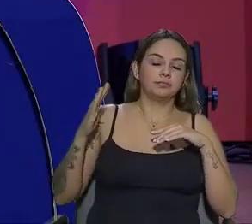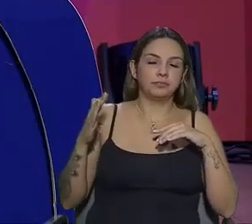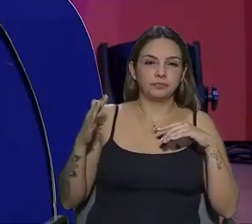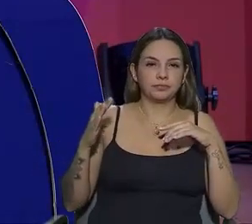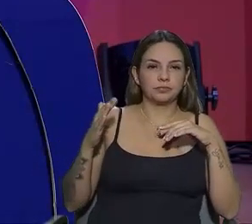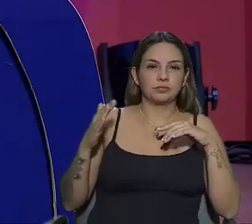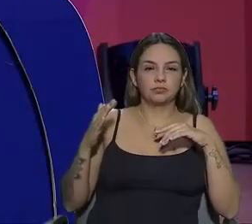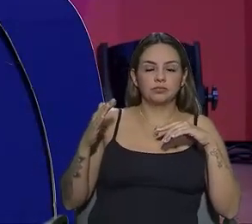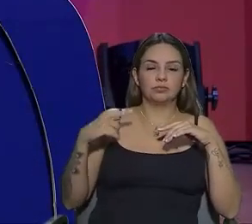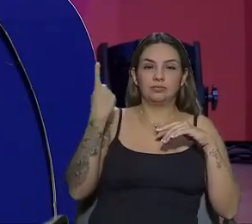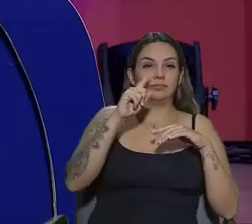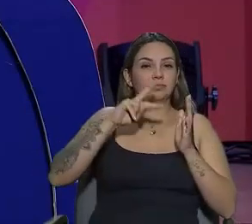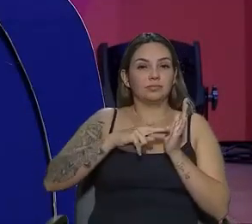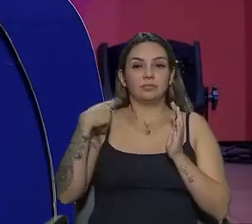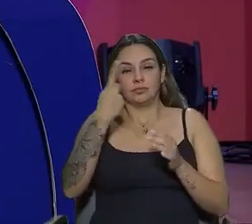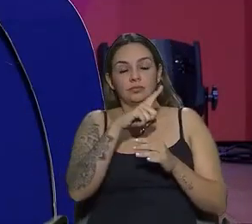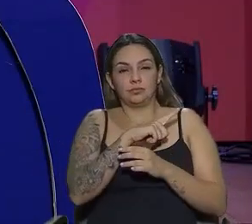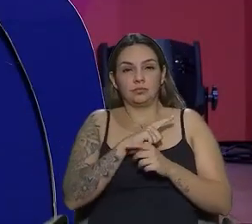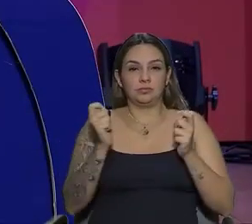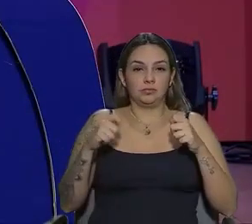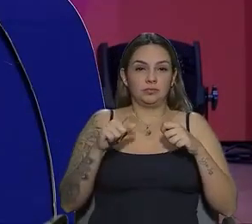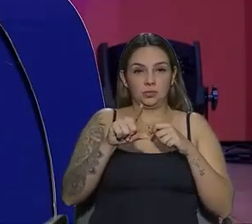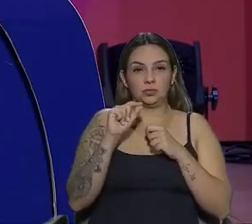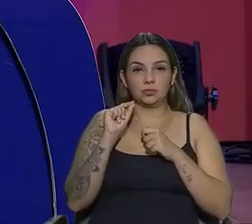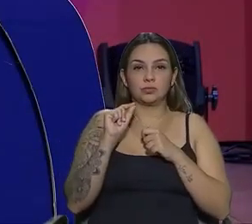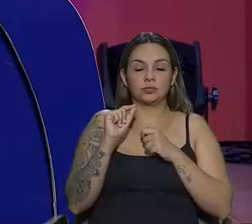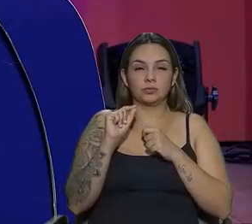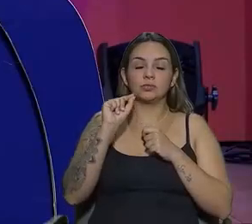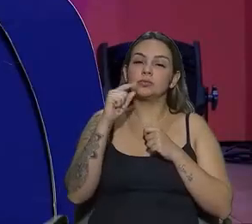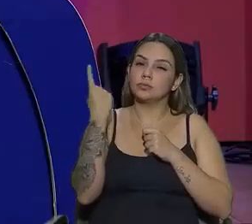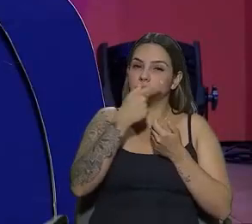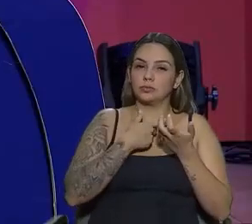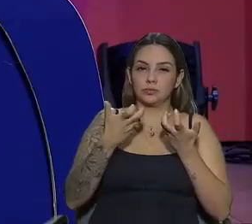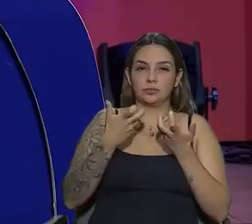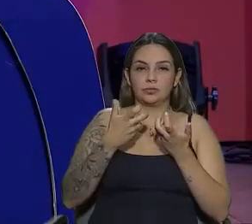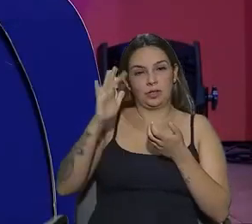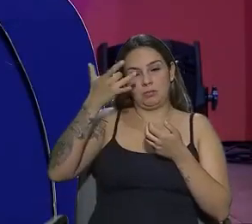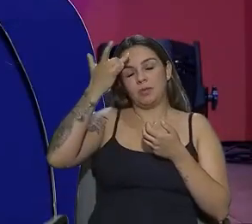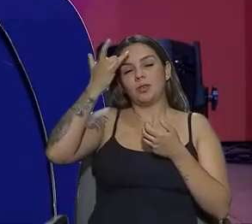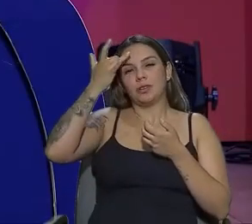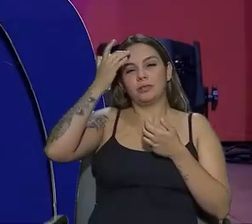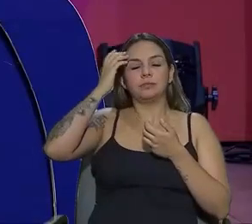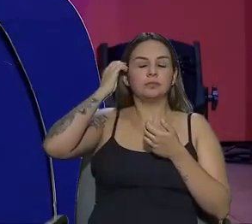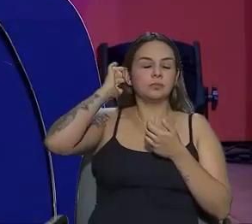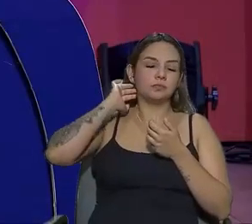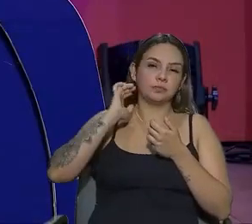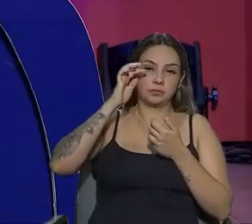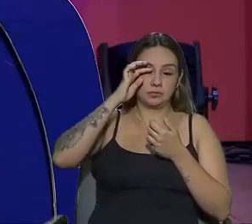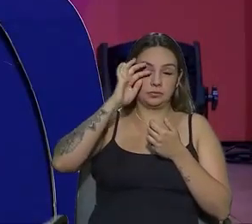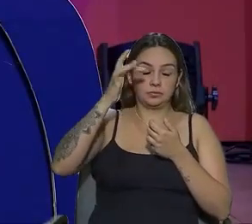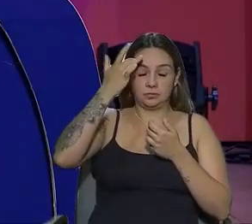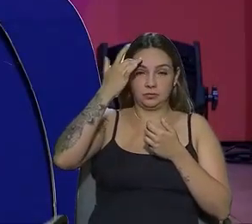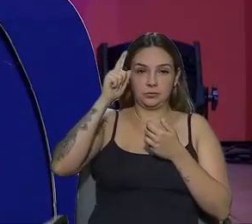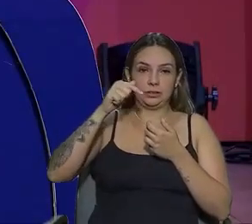né? O que não significa que a gente tem condições de escolher o que a gente quer ter como memória, né? A memória é